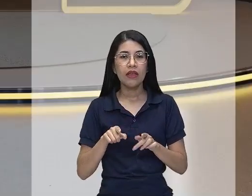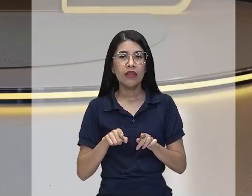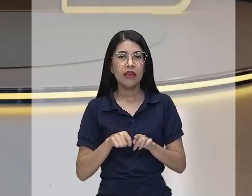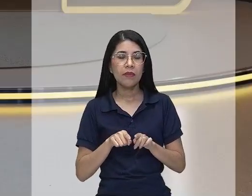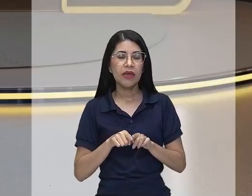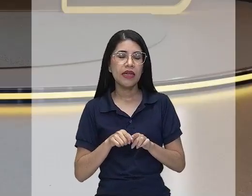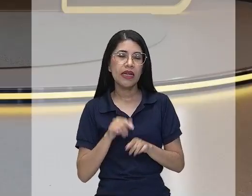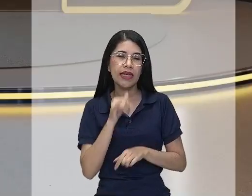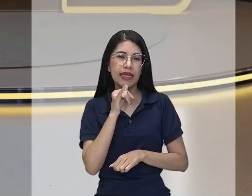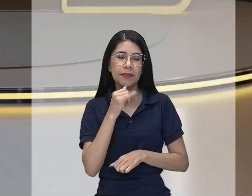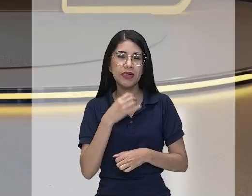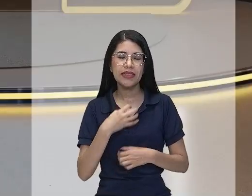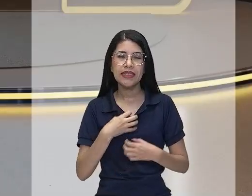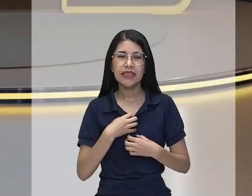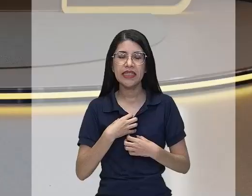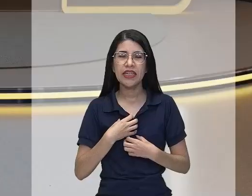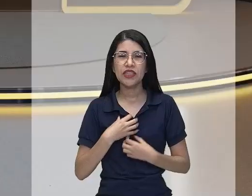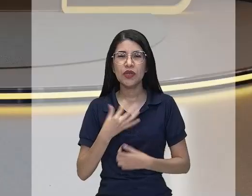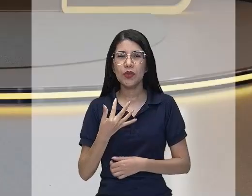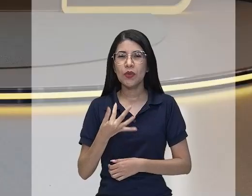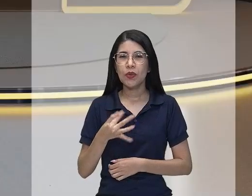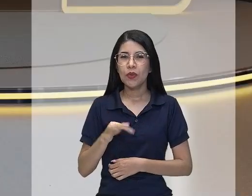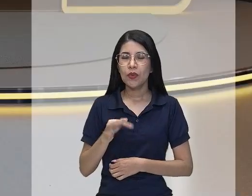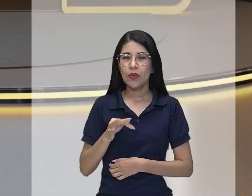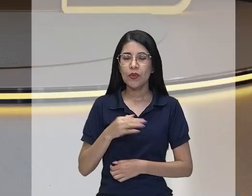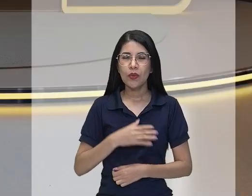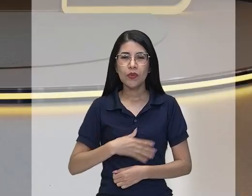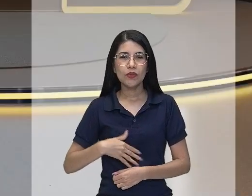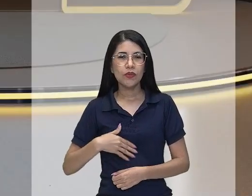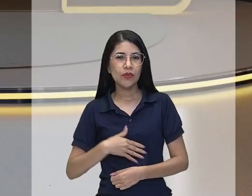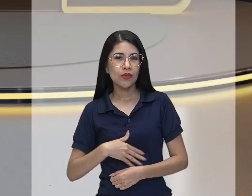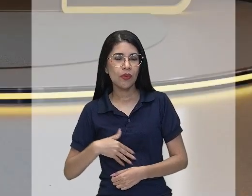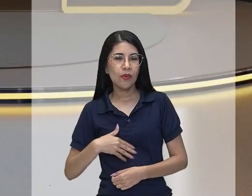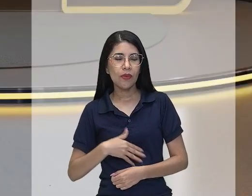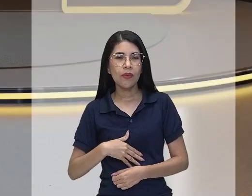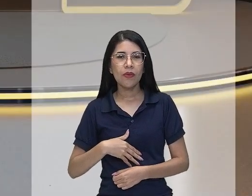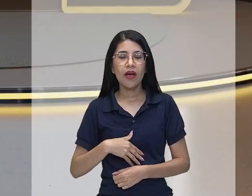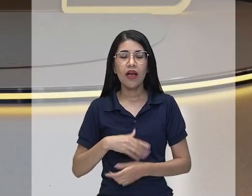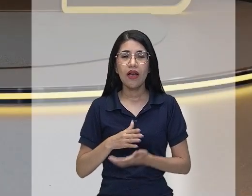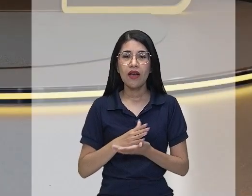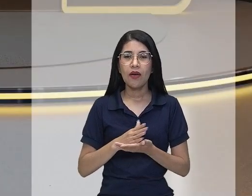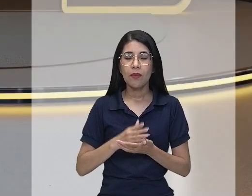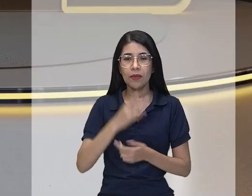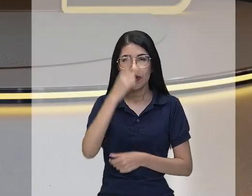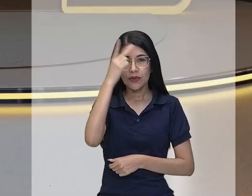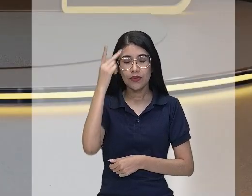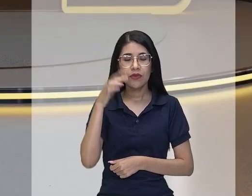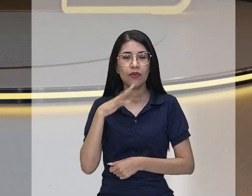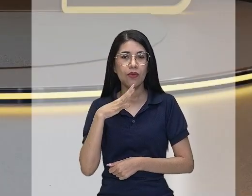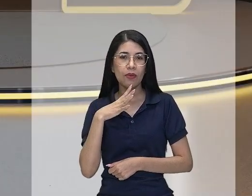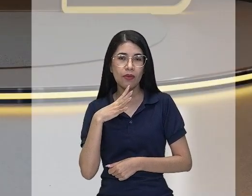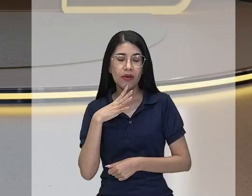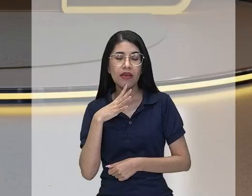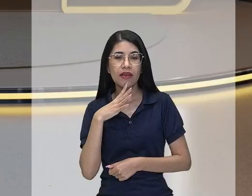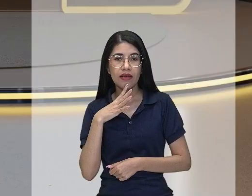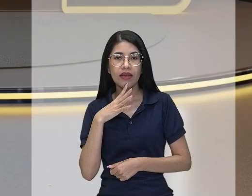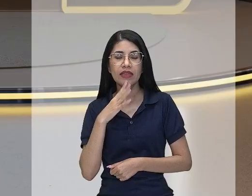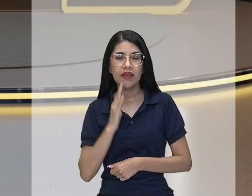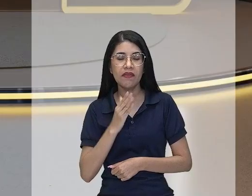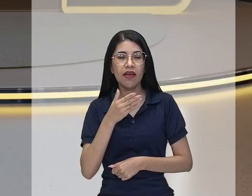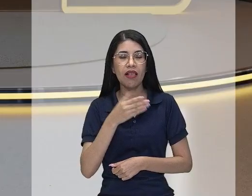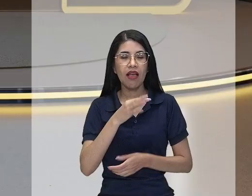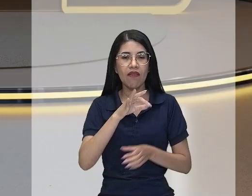ali algum desconforto, uma dor ali no estômago, né, professor? Tem gente que tem algum conhecimento, vai e faz